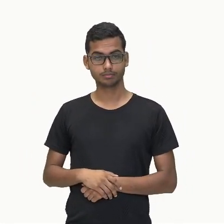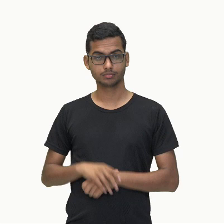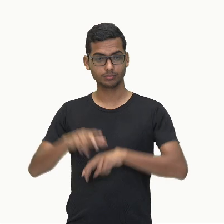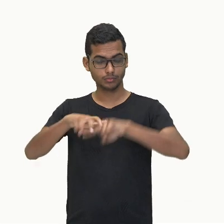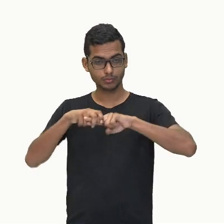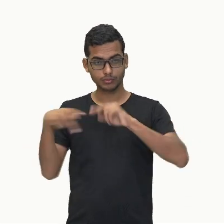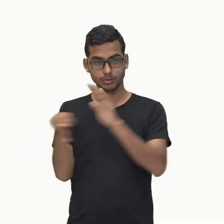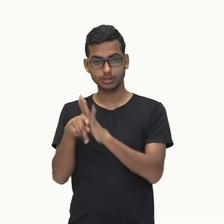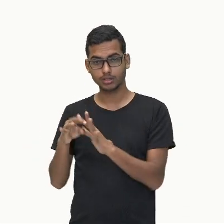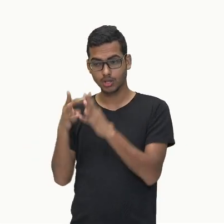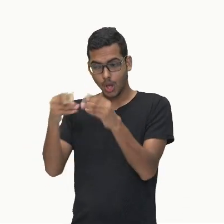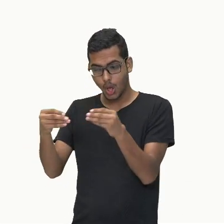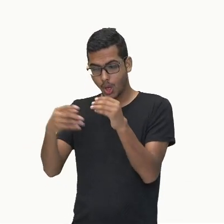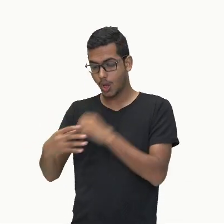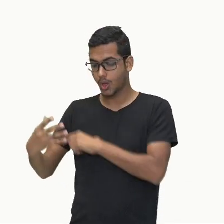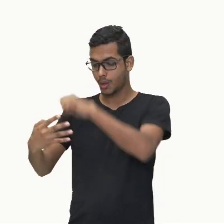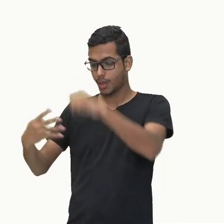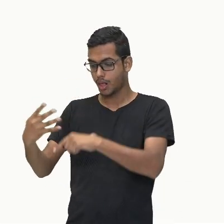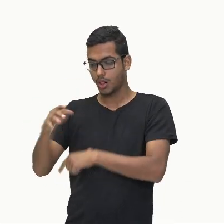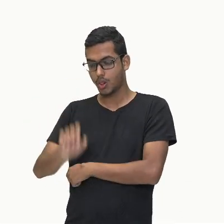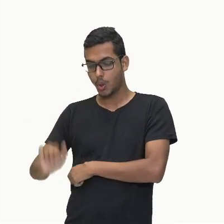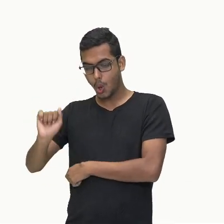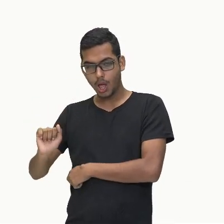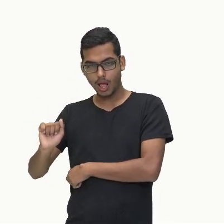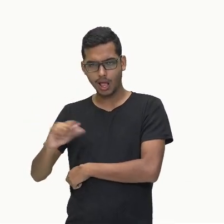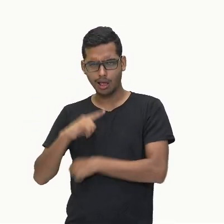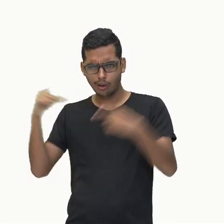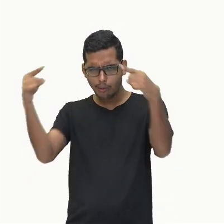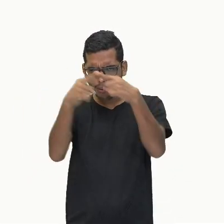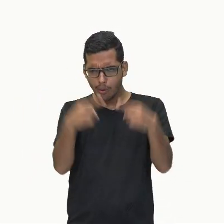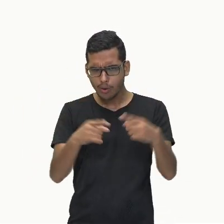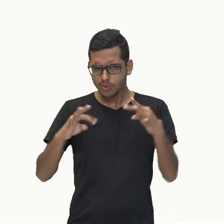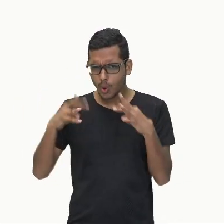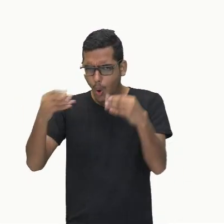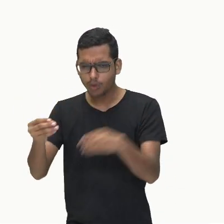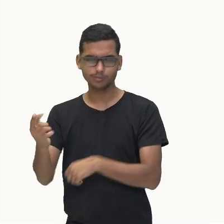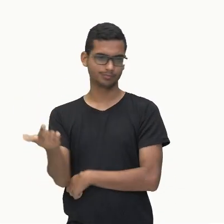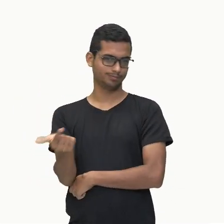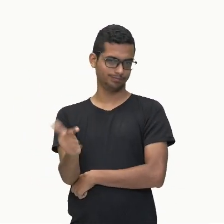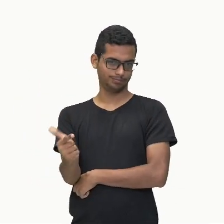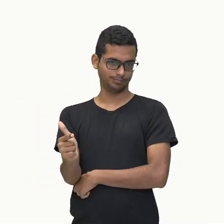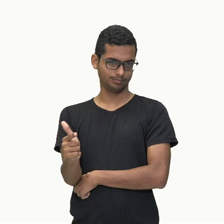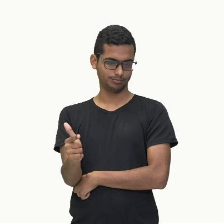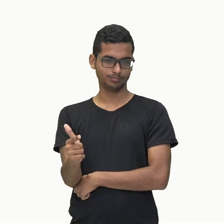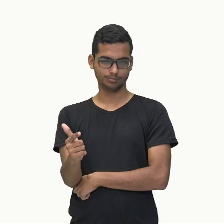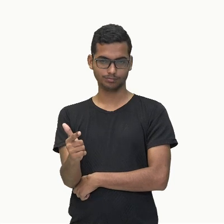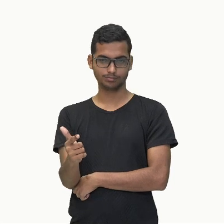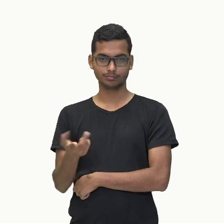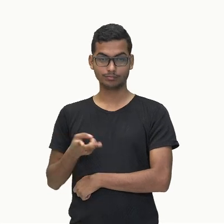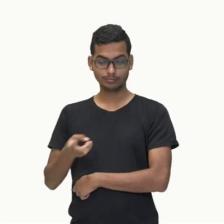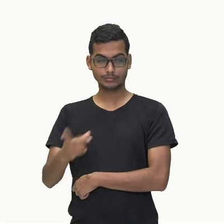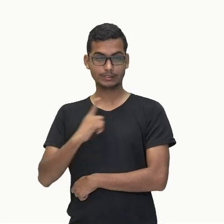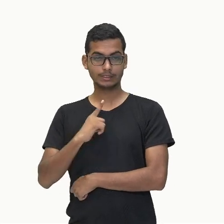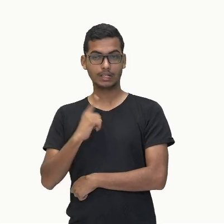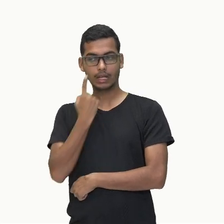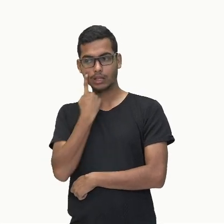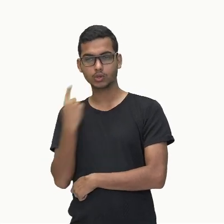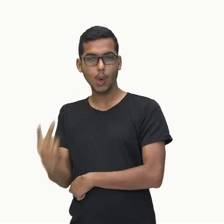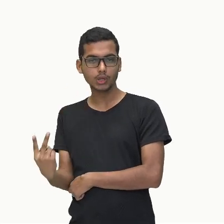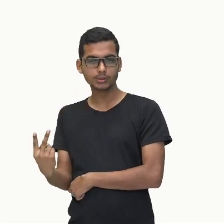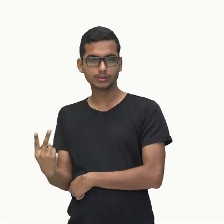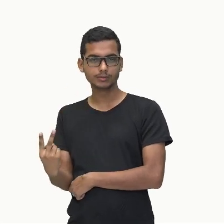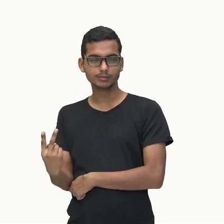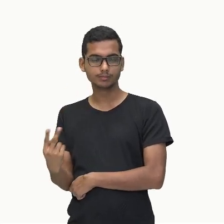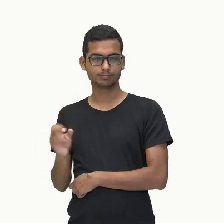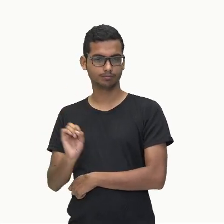A não têm correspondência. Aqui está sobrando 2. Então, aqui é simplesmente só uma relação, não pode